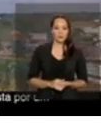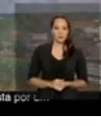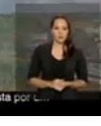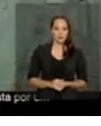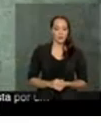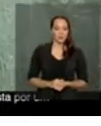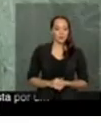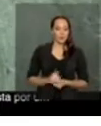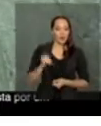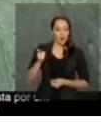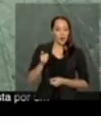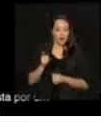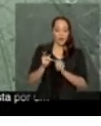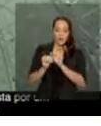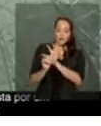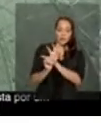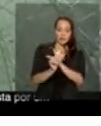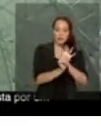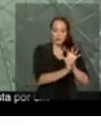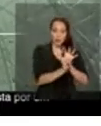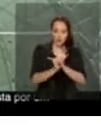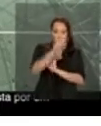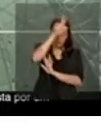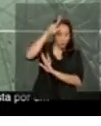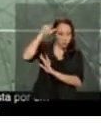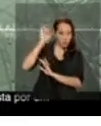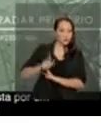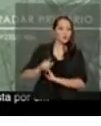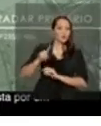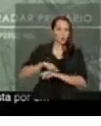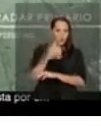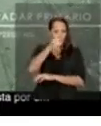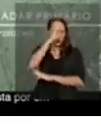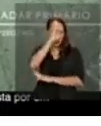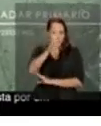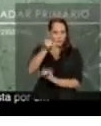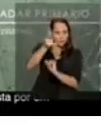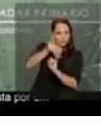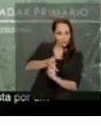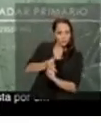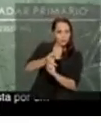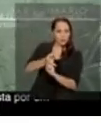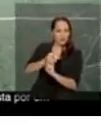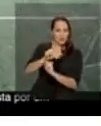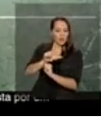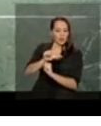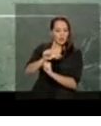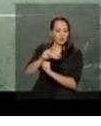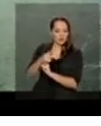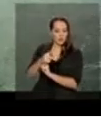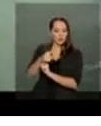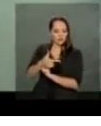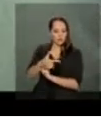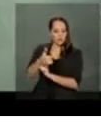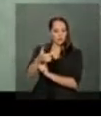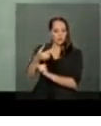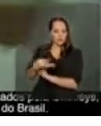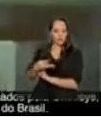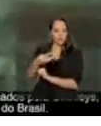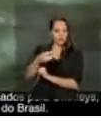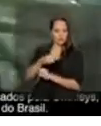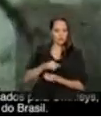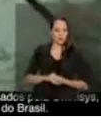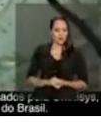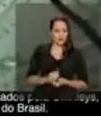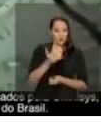A Estação Radar de Corumbá é composta por um radar primário, LP-23 SST-NG,